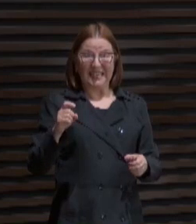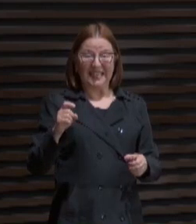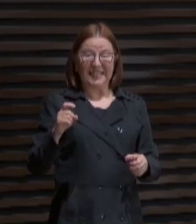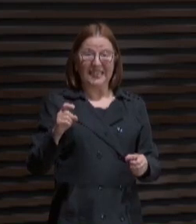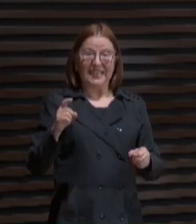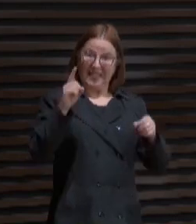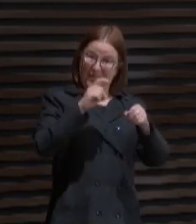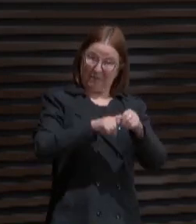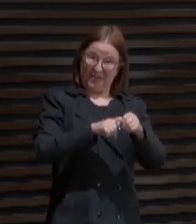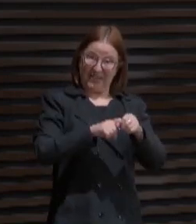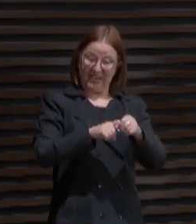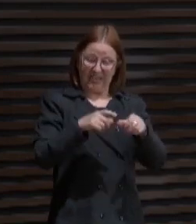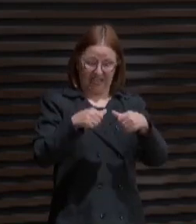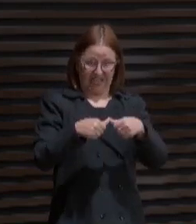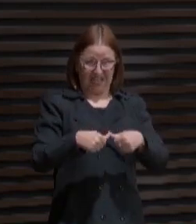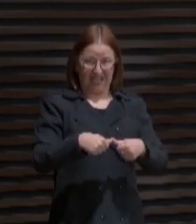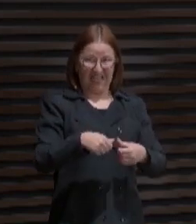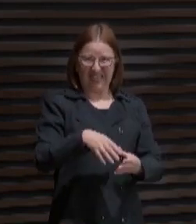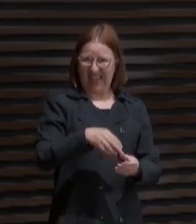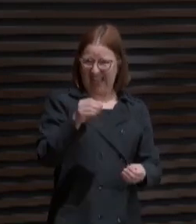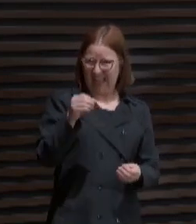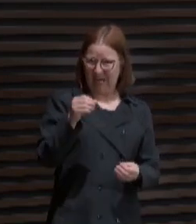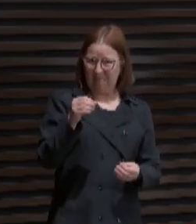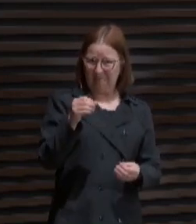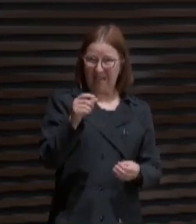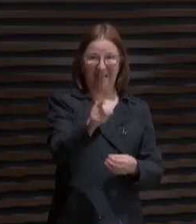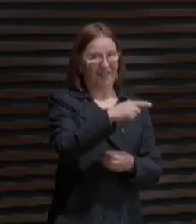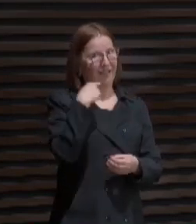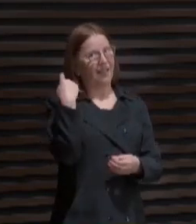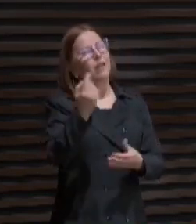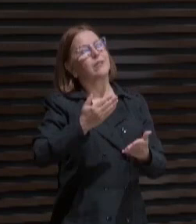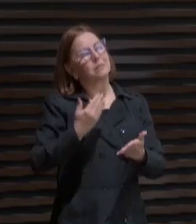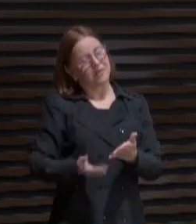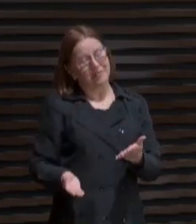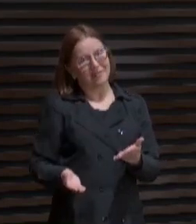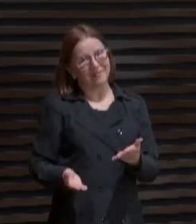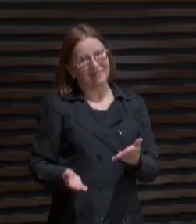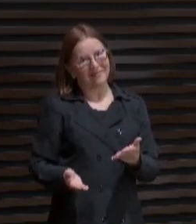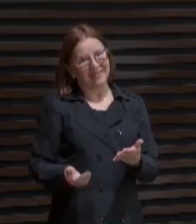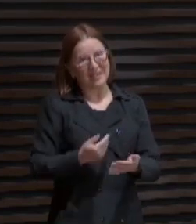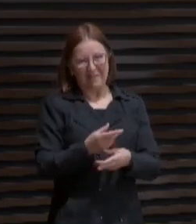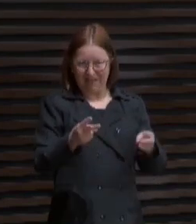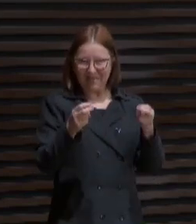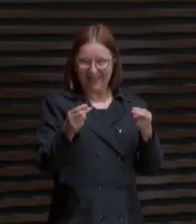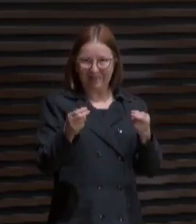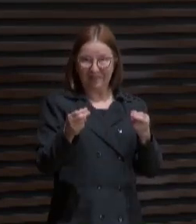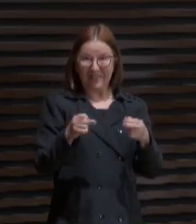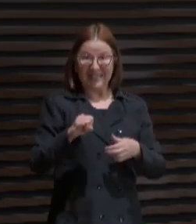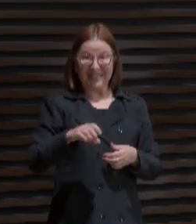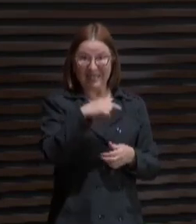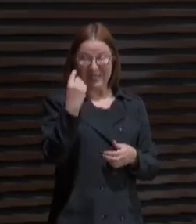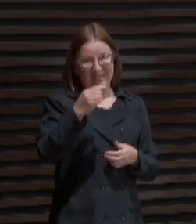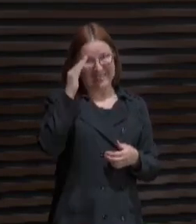levanta todo dia, nós estaríamos perdidos. Consegue enxergar isso aqui? Se nós dependêssemos